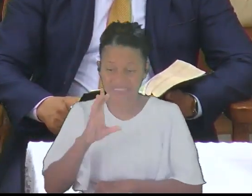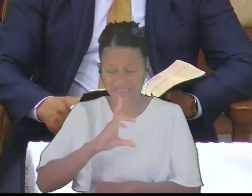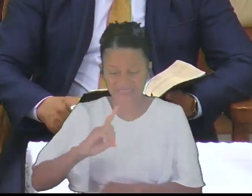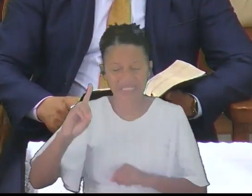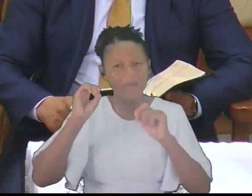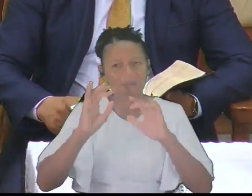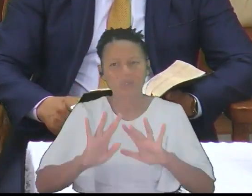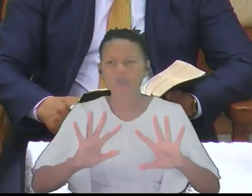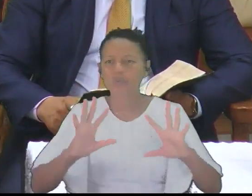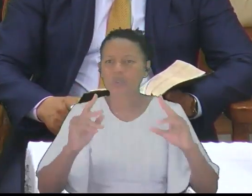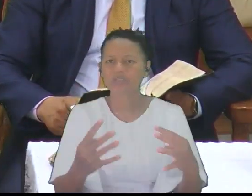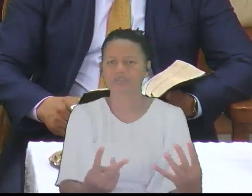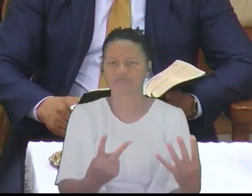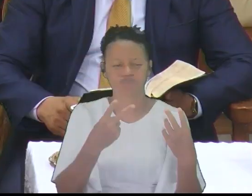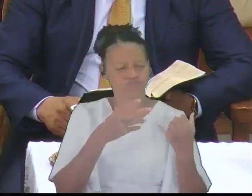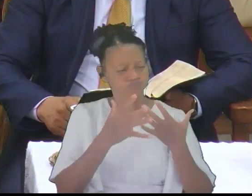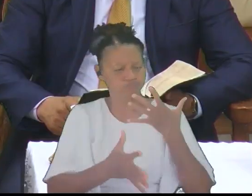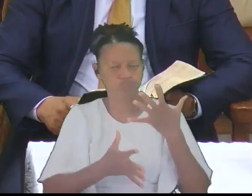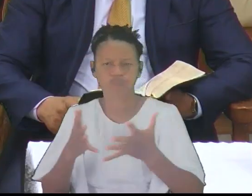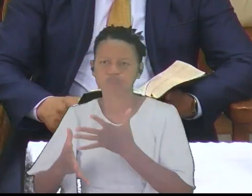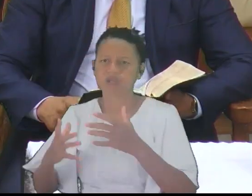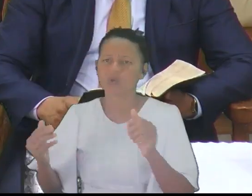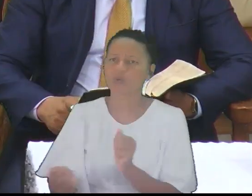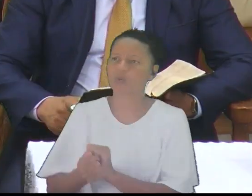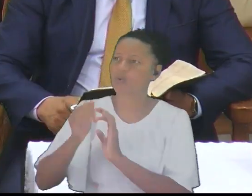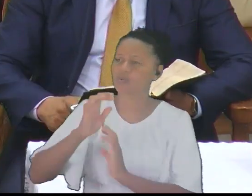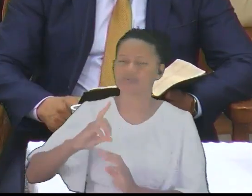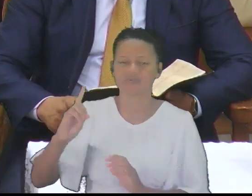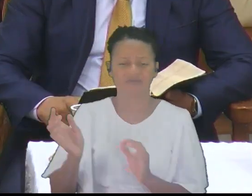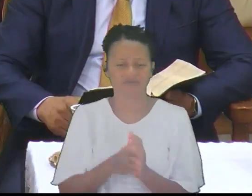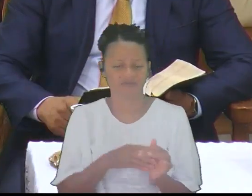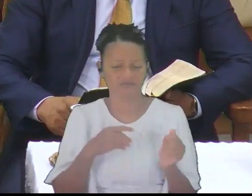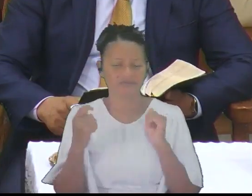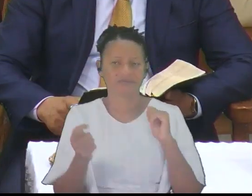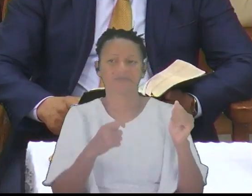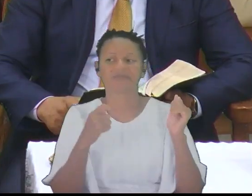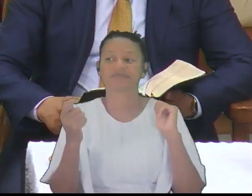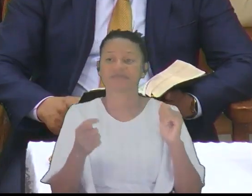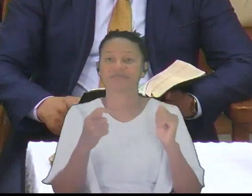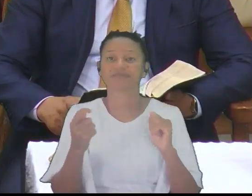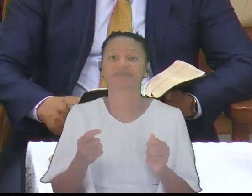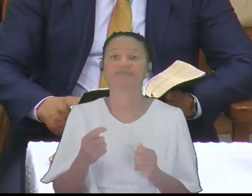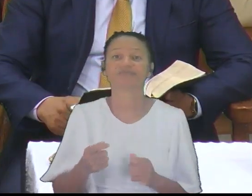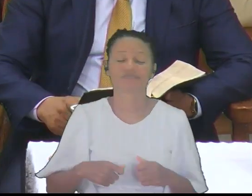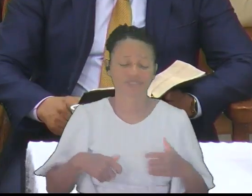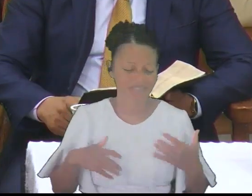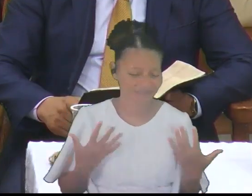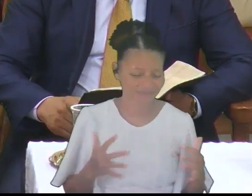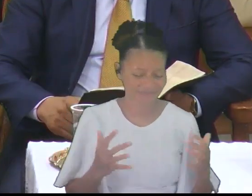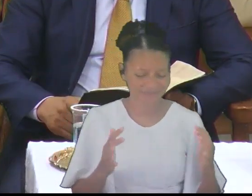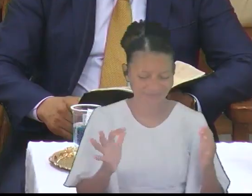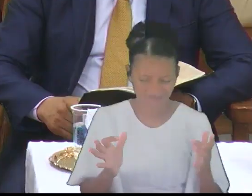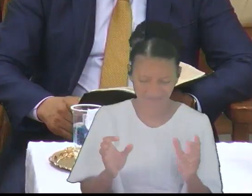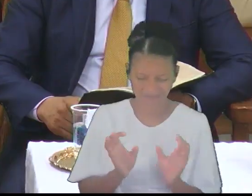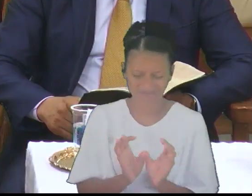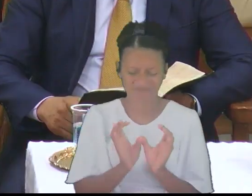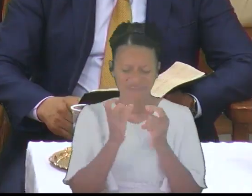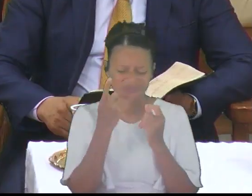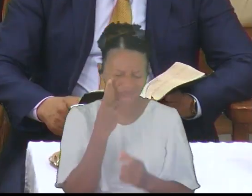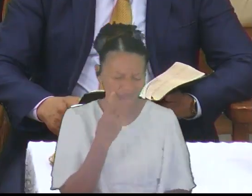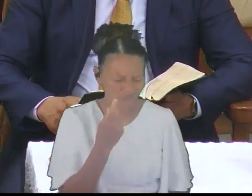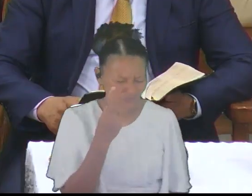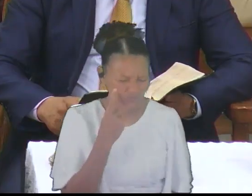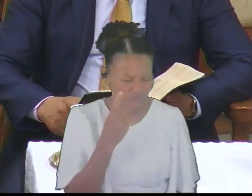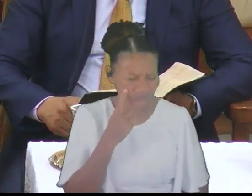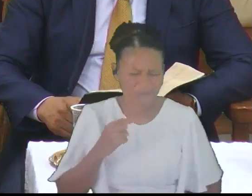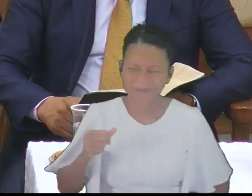palavra. Glória a Deus. Aleluia. Celebre essa ceia chorando, celebre essa ceia